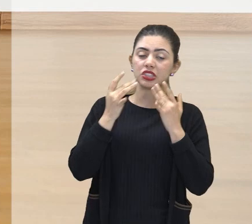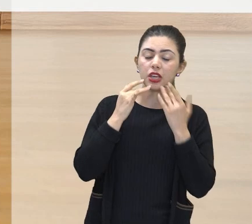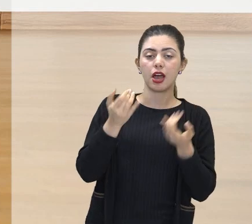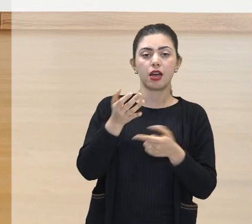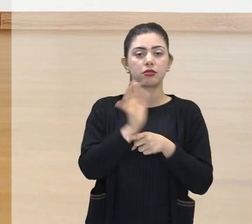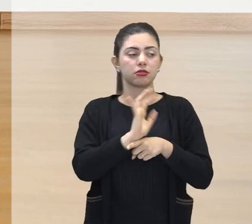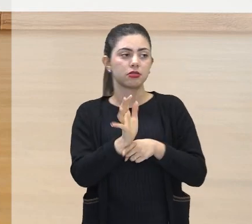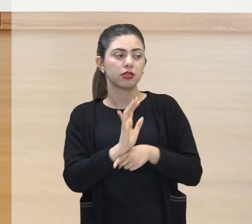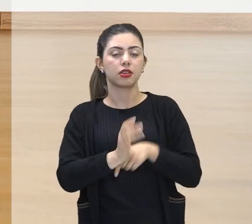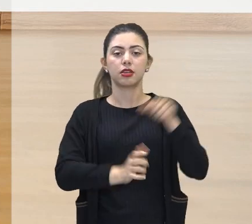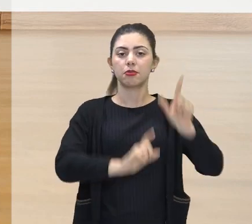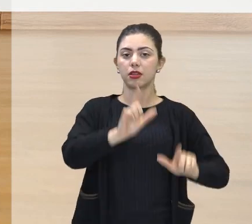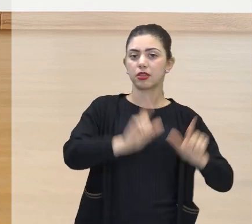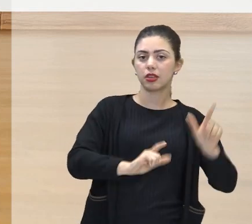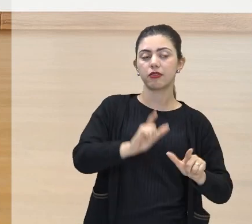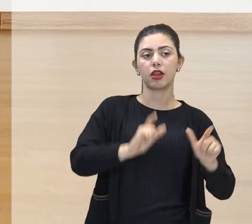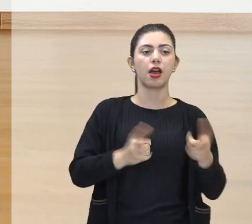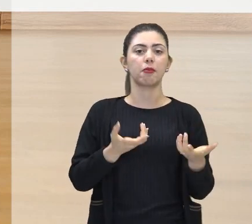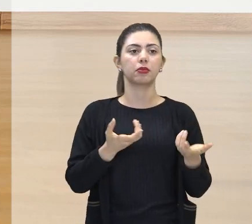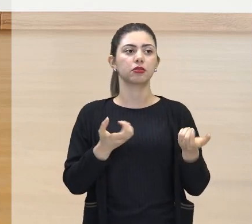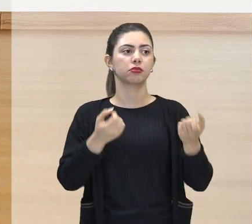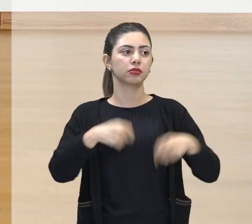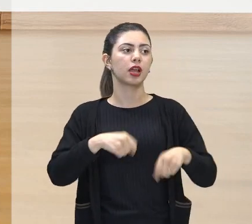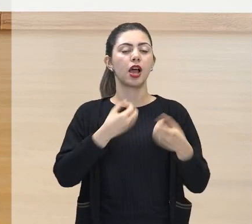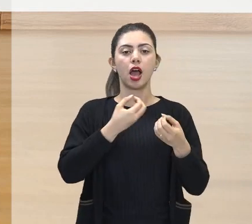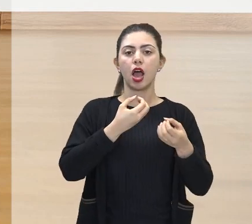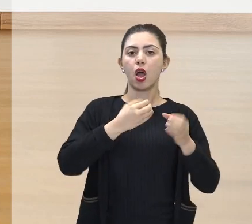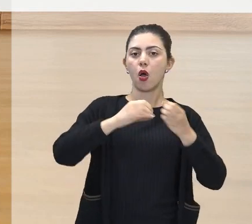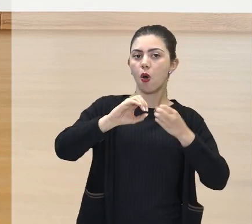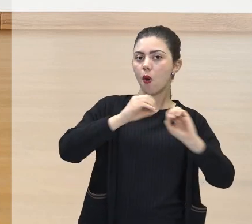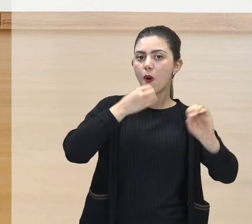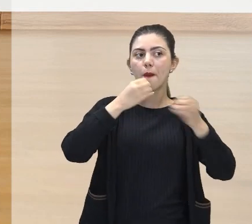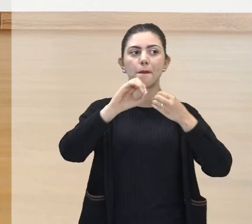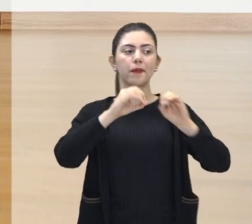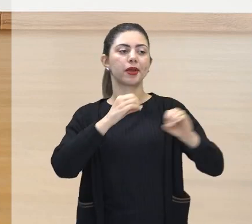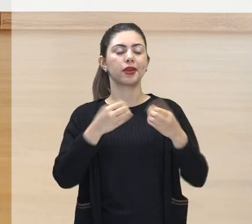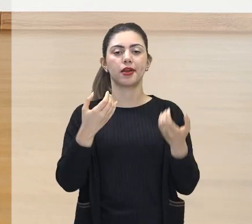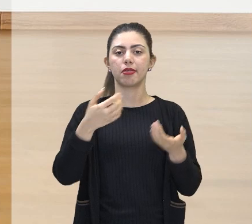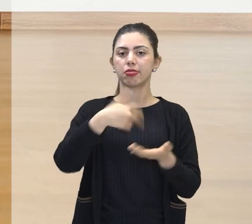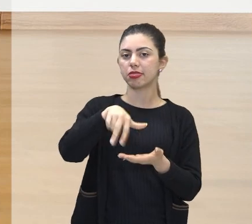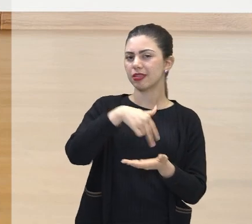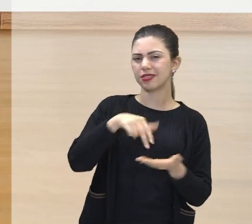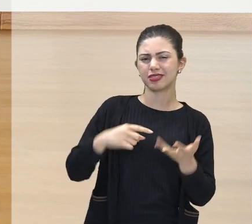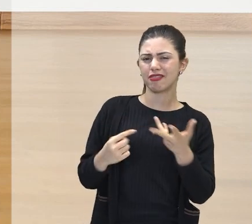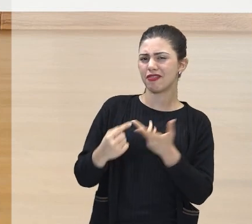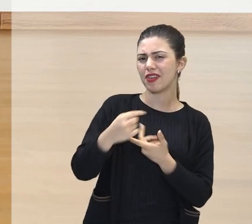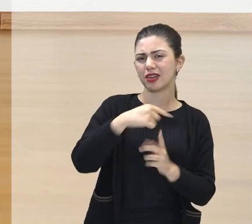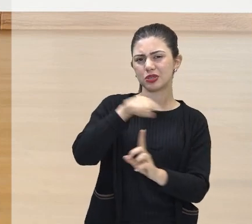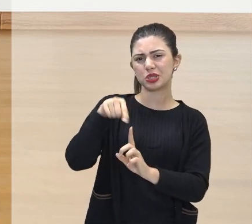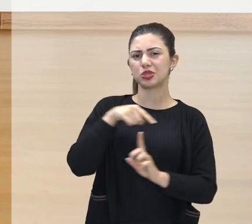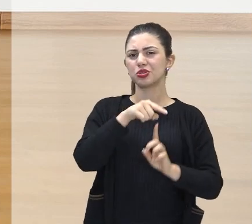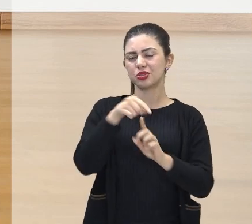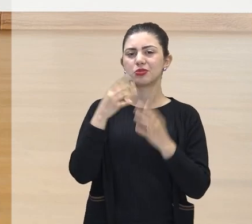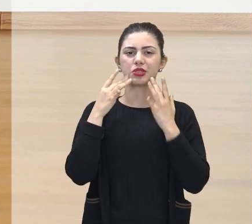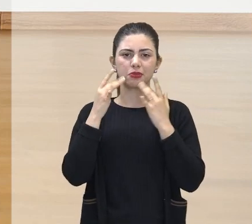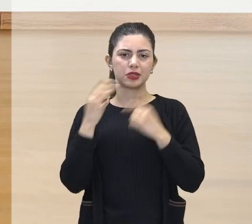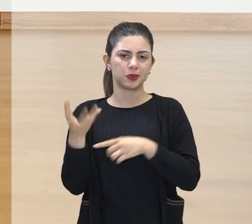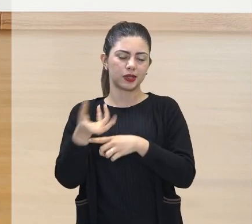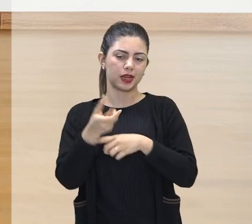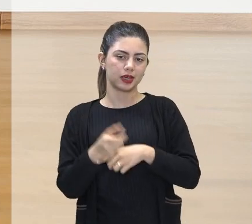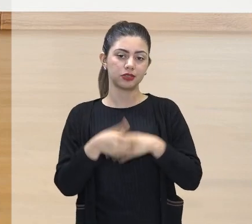cinema, televisão, ópera, dança e outras apresentações artísticas. Então, o figurino é